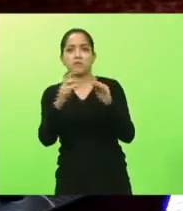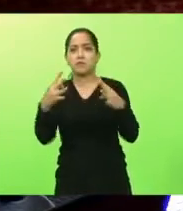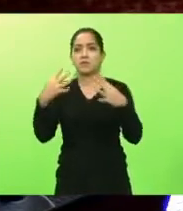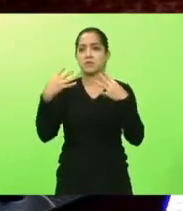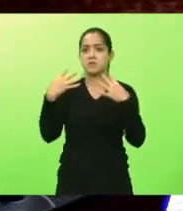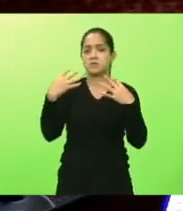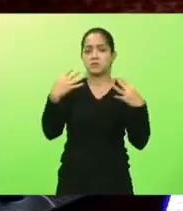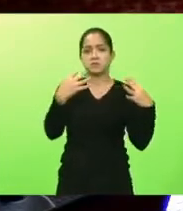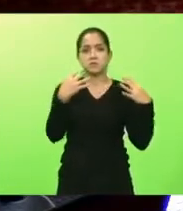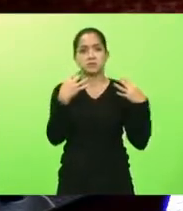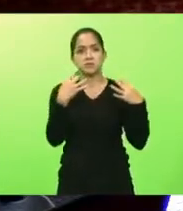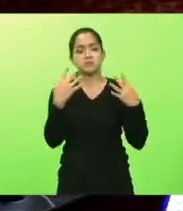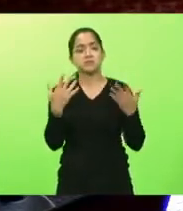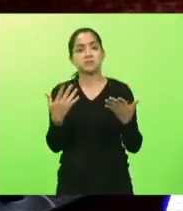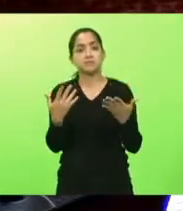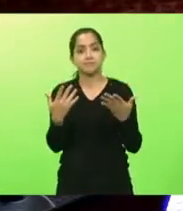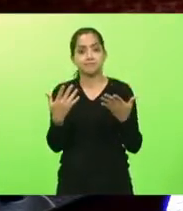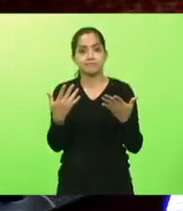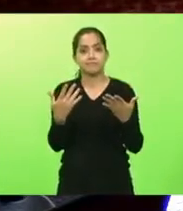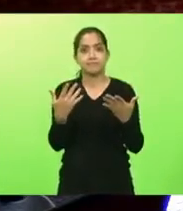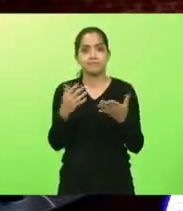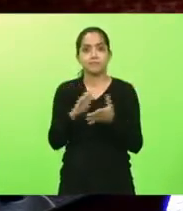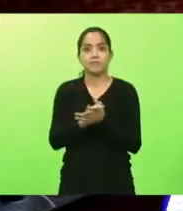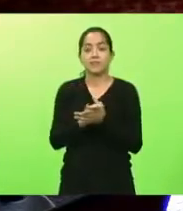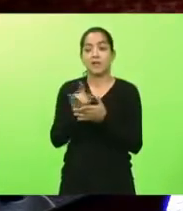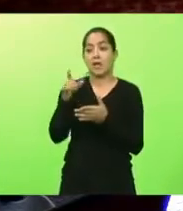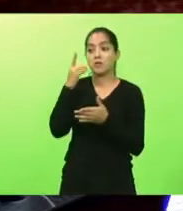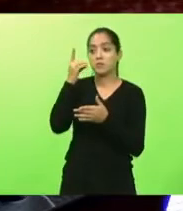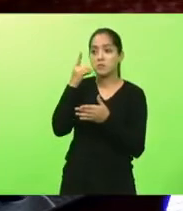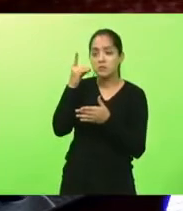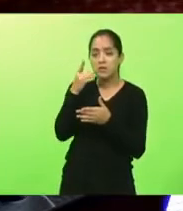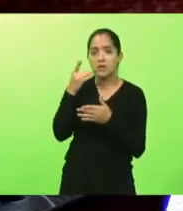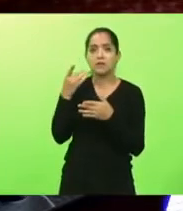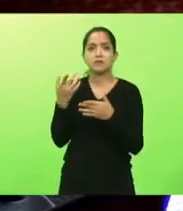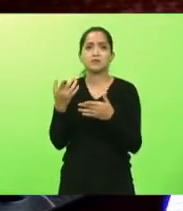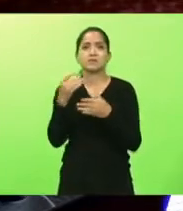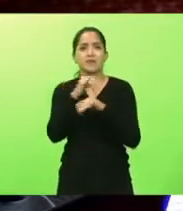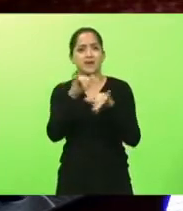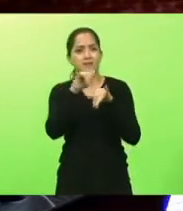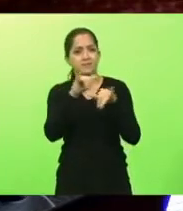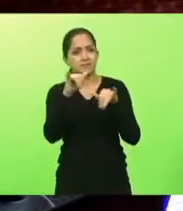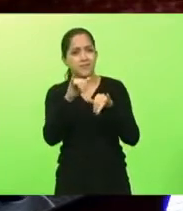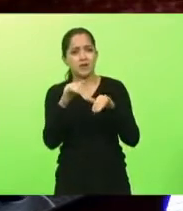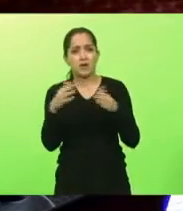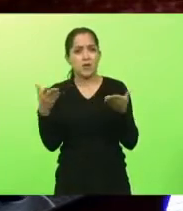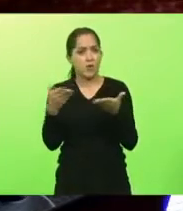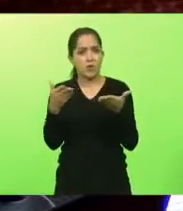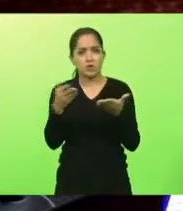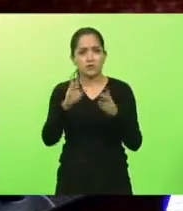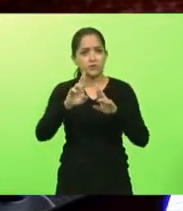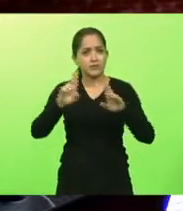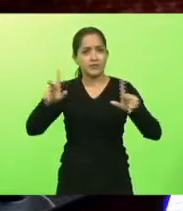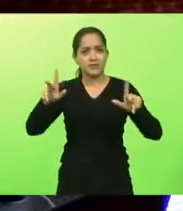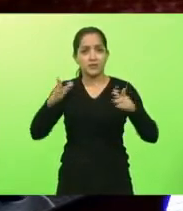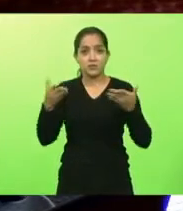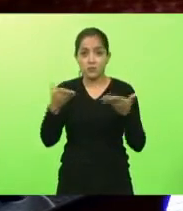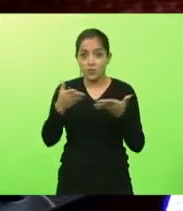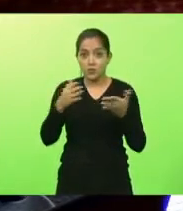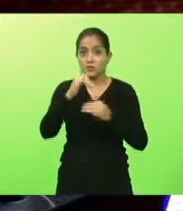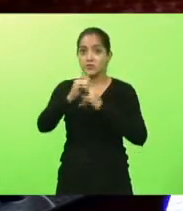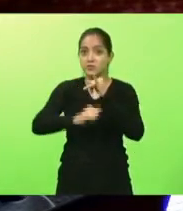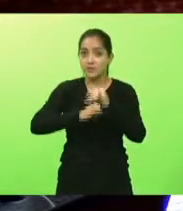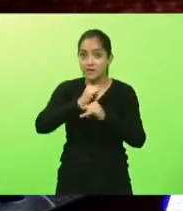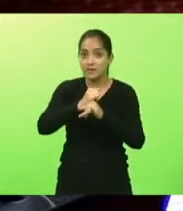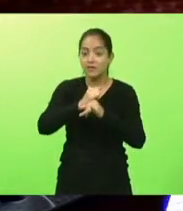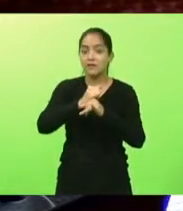Brasil, nossa, o deputado fulano é coisa mesmo, espetacular. Hoje em dia nós temos internet. Só para contribuir, deputado.